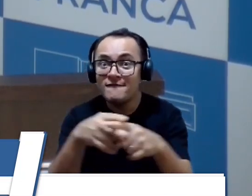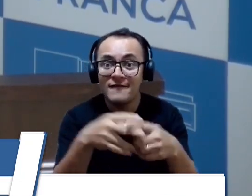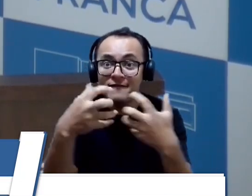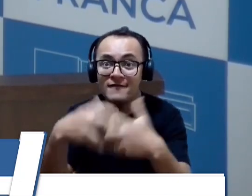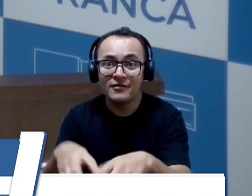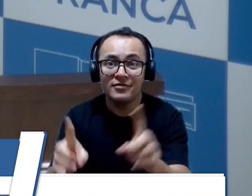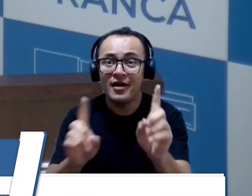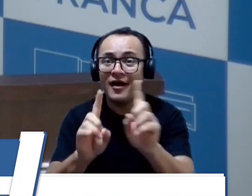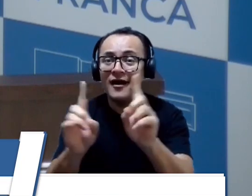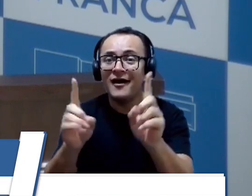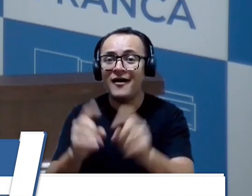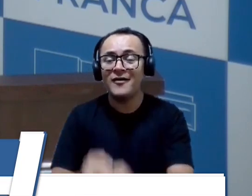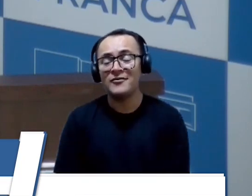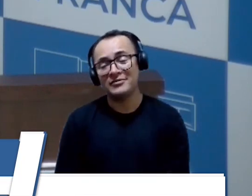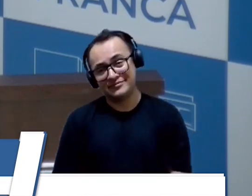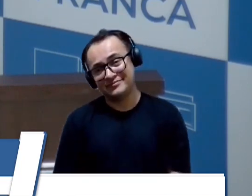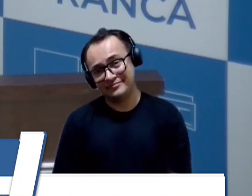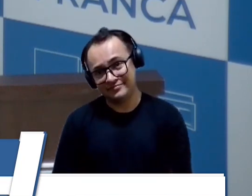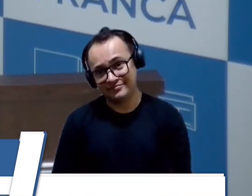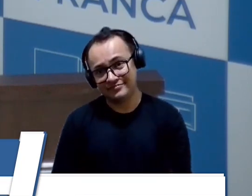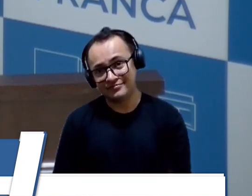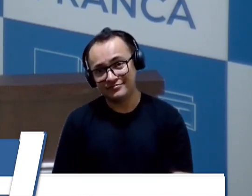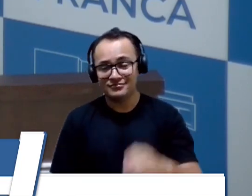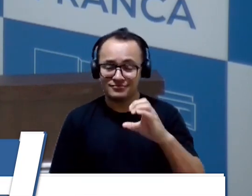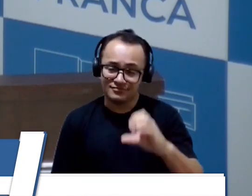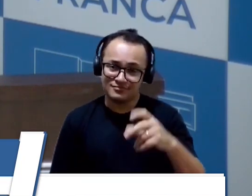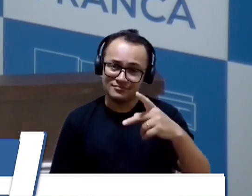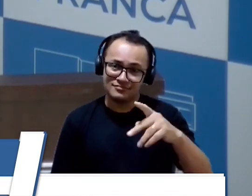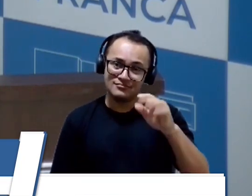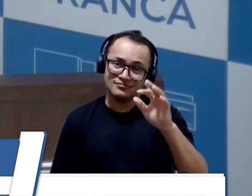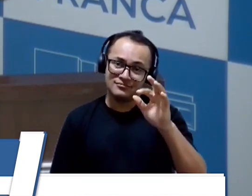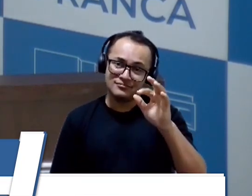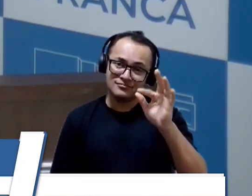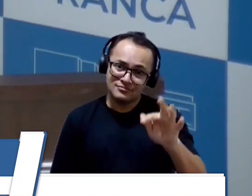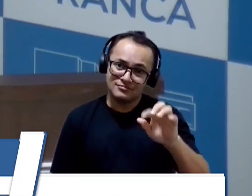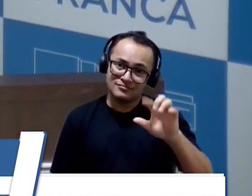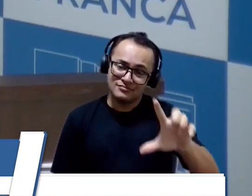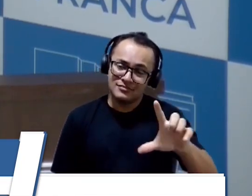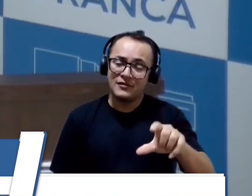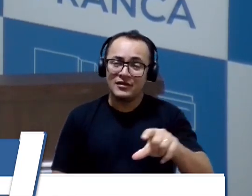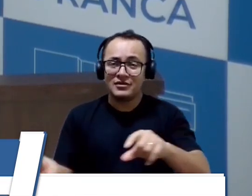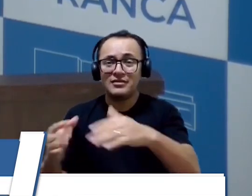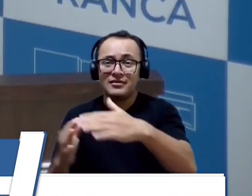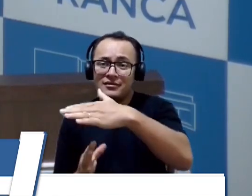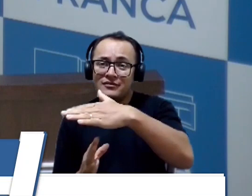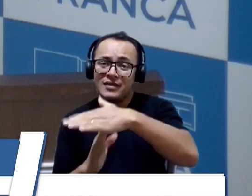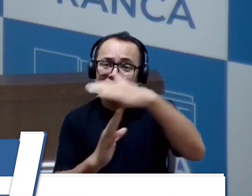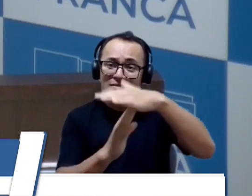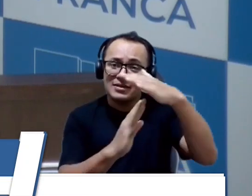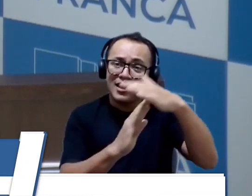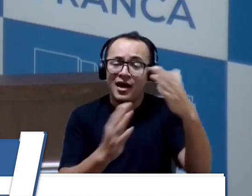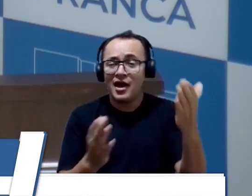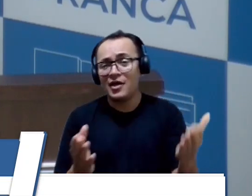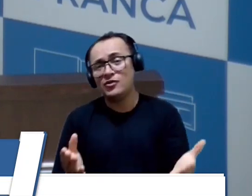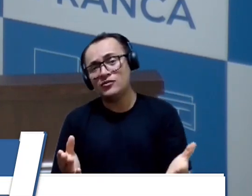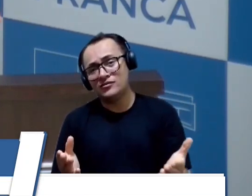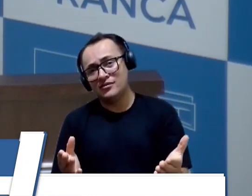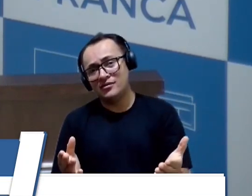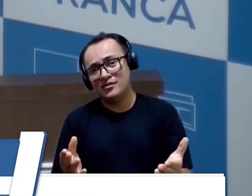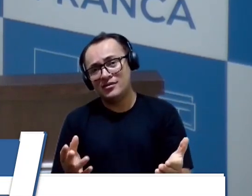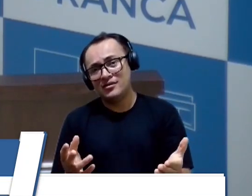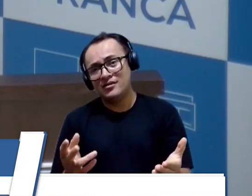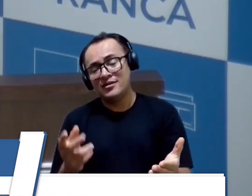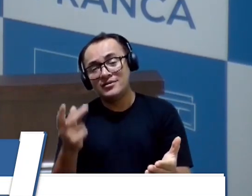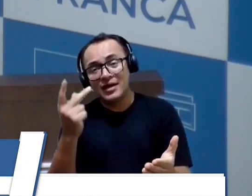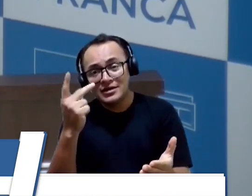atrás da CPFL ou da Sabesp, tem coisas que você está limitado. Tem situações que até na sua organização, na sua